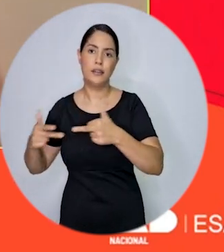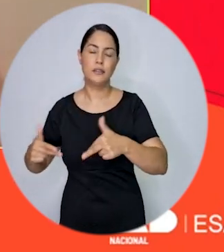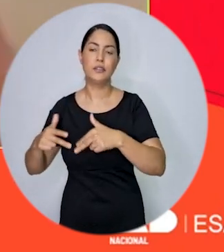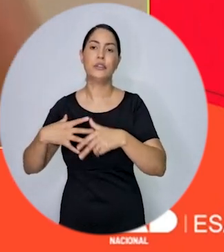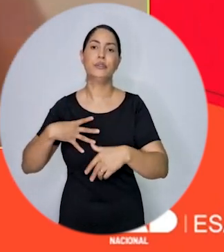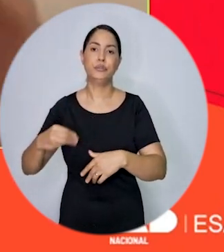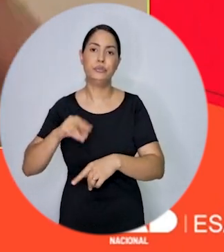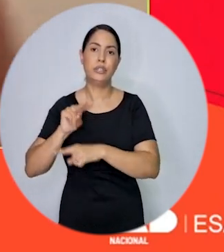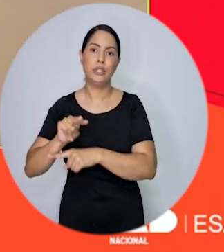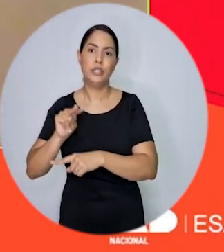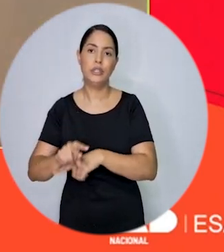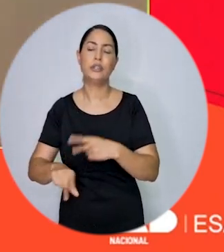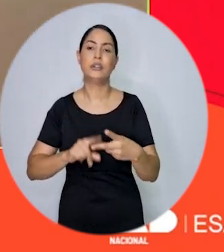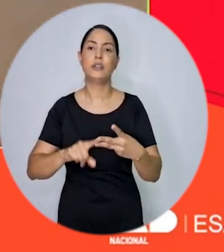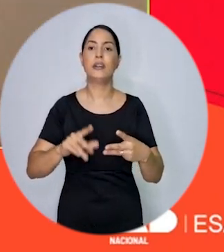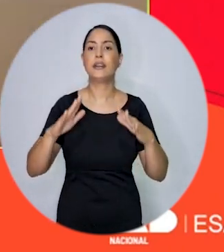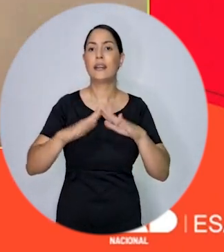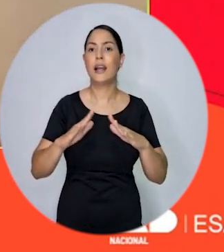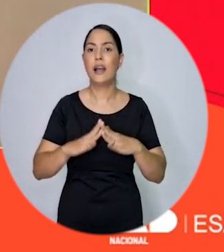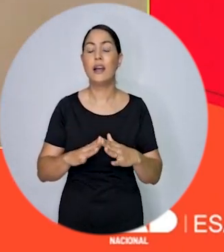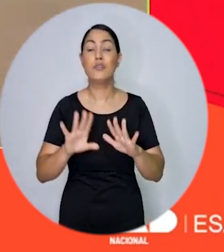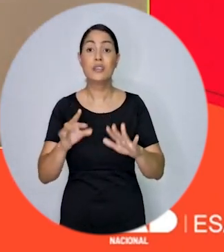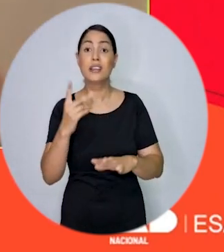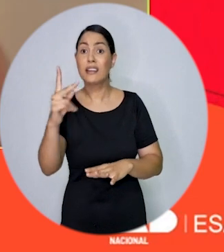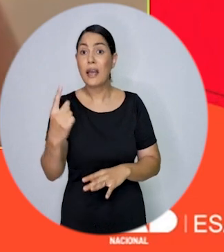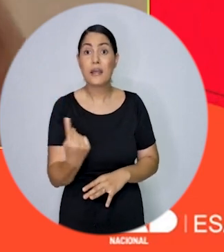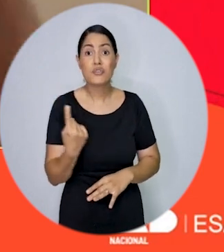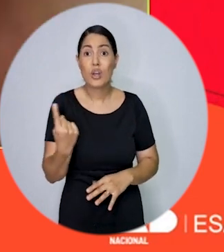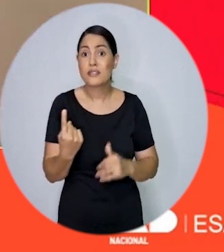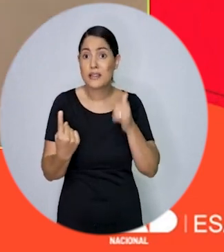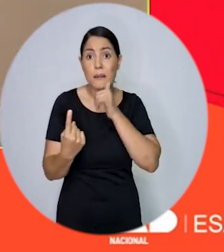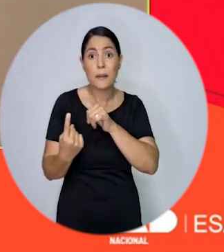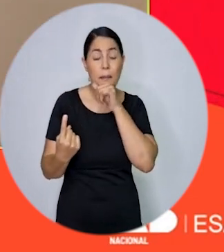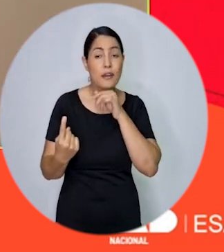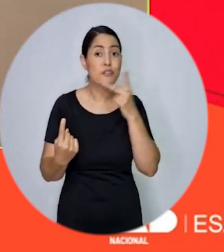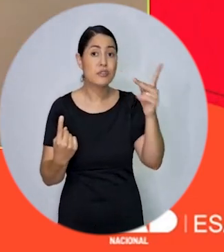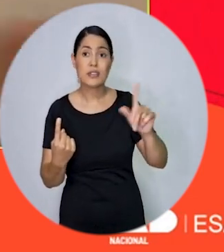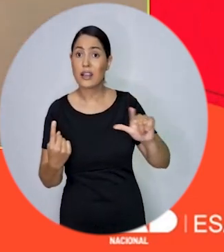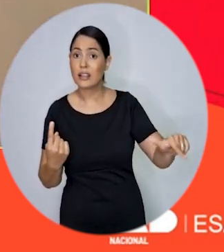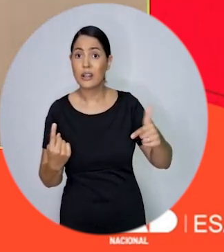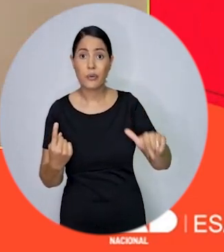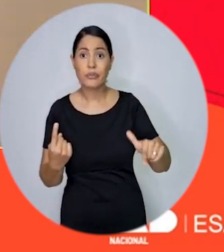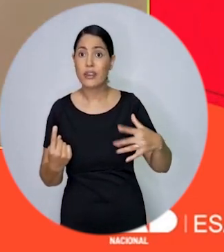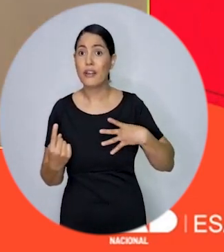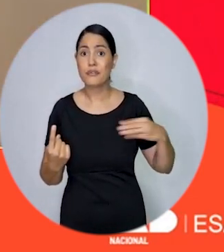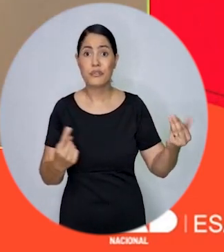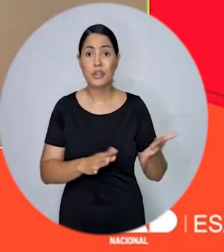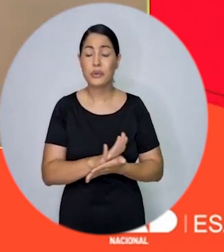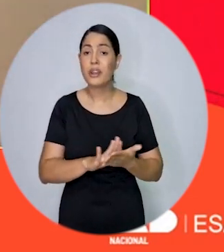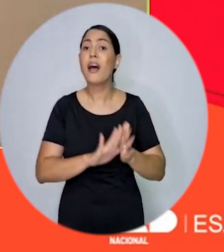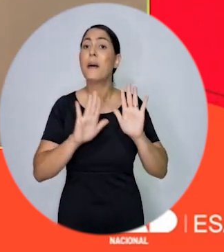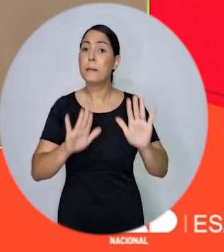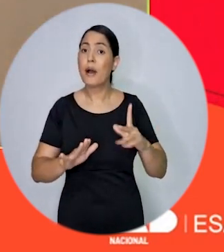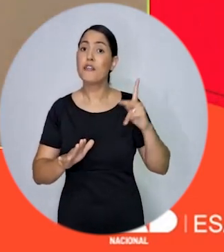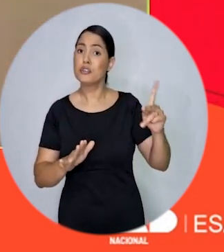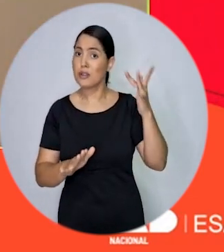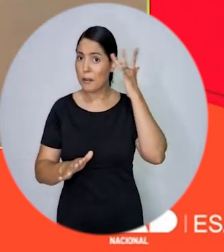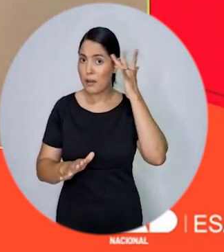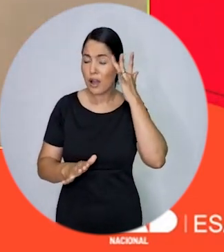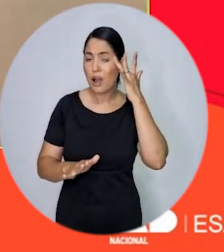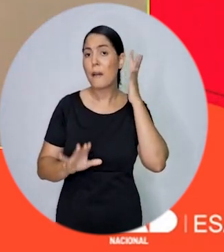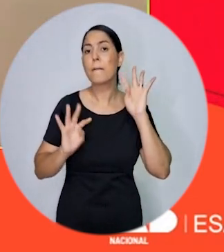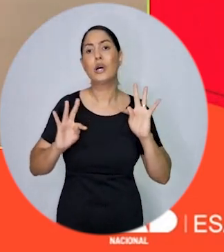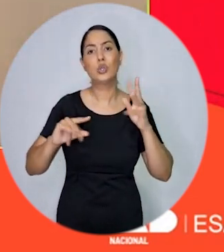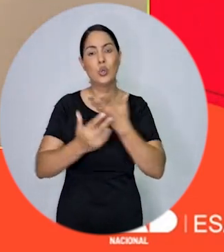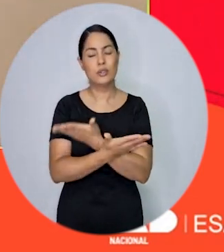doméstica, ali com os filhos, dentro de casa, para você que é mãe solo, para você que não tem filhos, é uma jovem advogada ou uma advogada